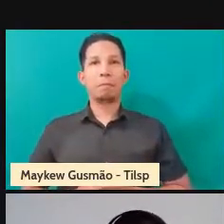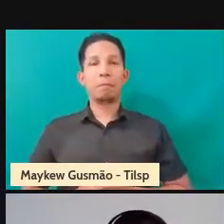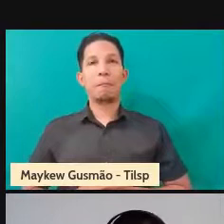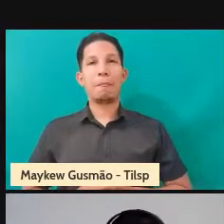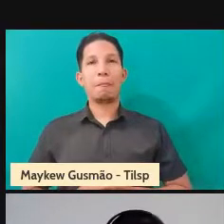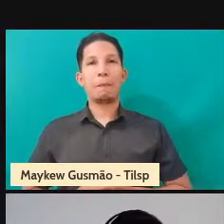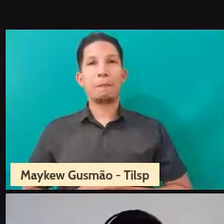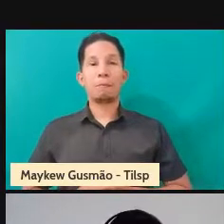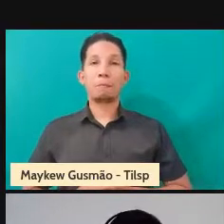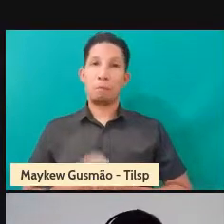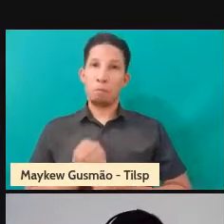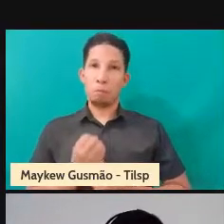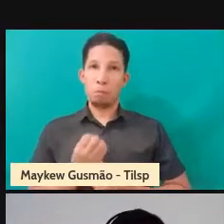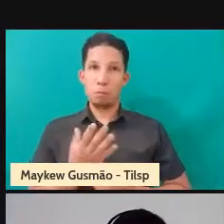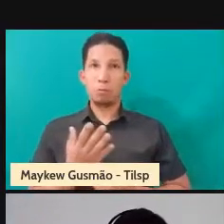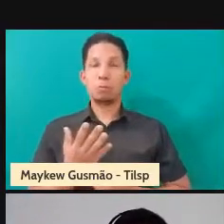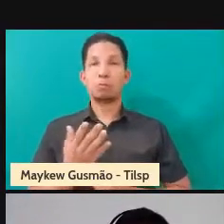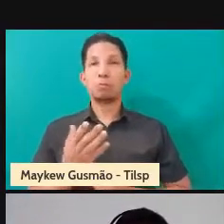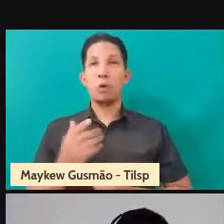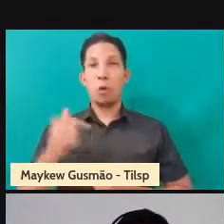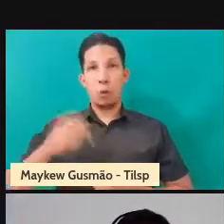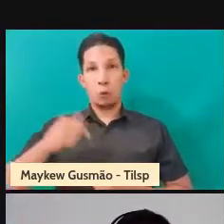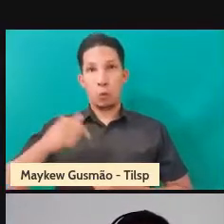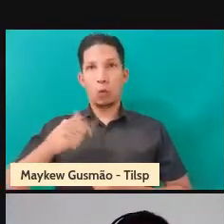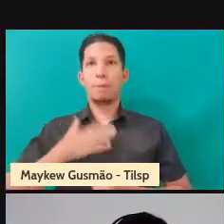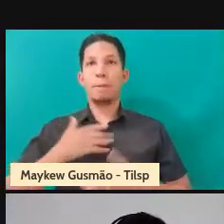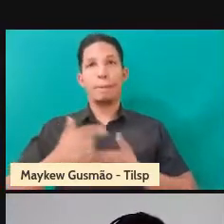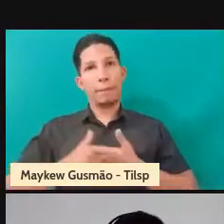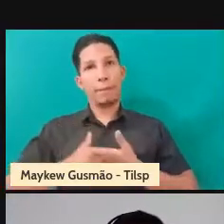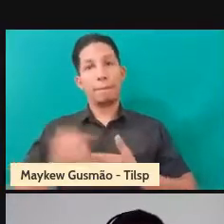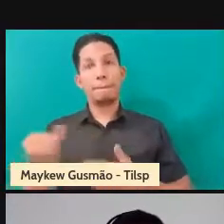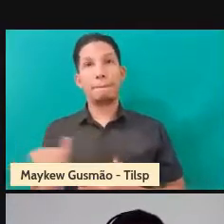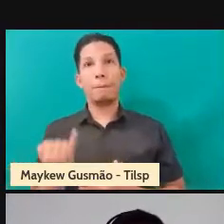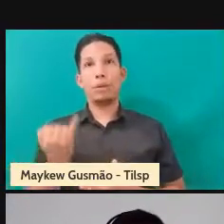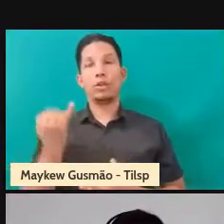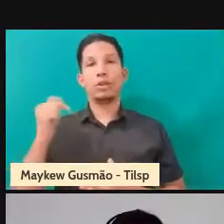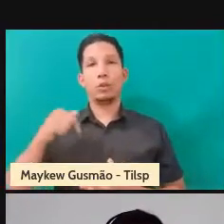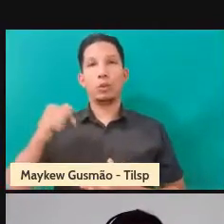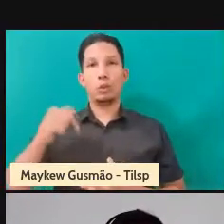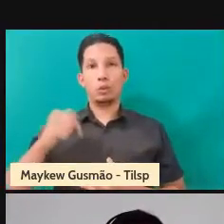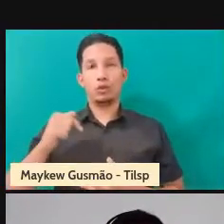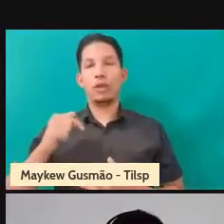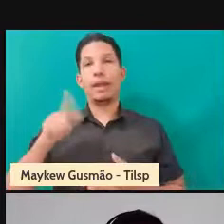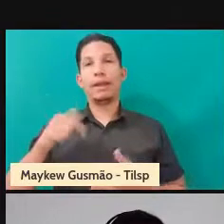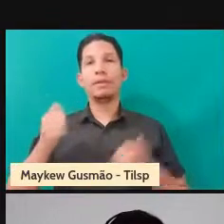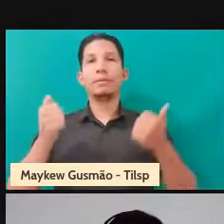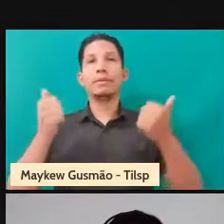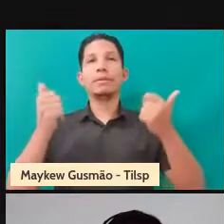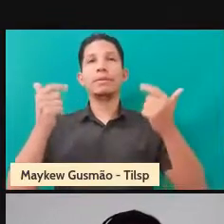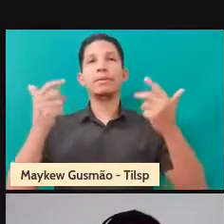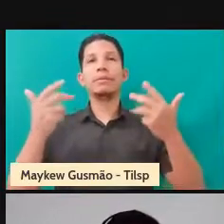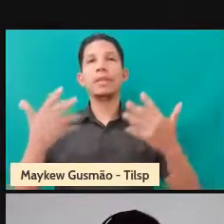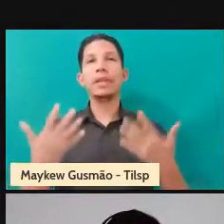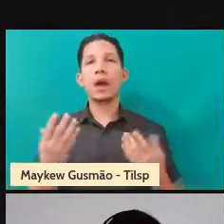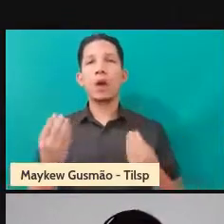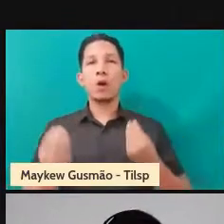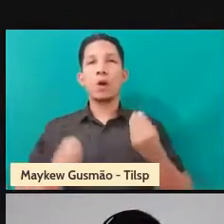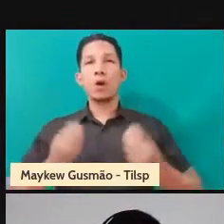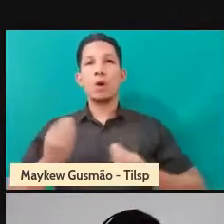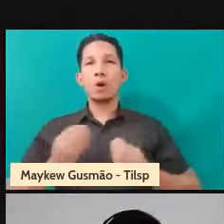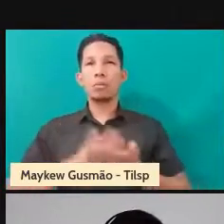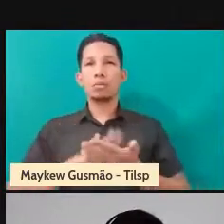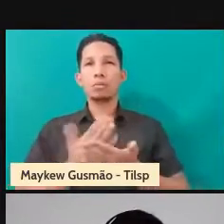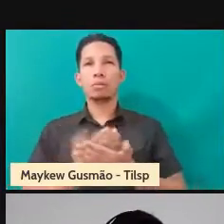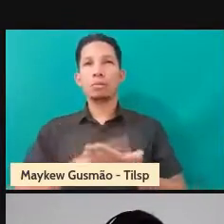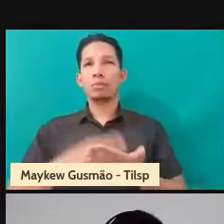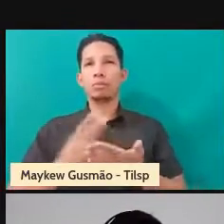Bom, eu tenho uma tarefa bem importante, que é falar da atuação do tradutor e intérprete